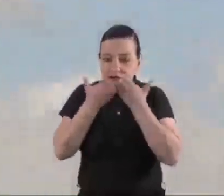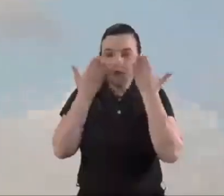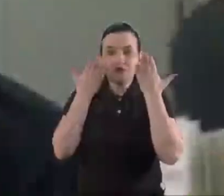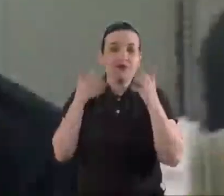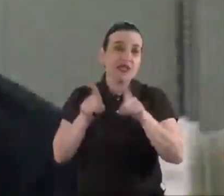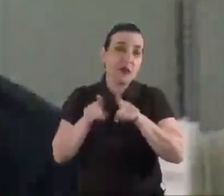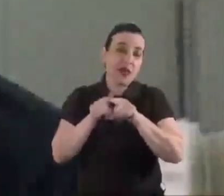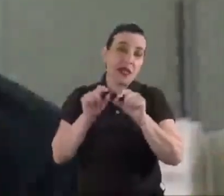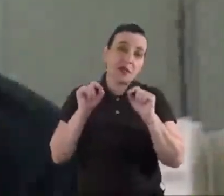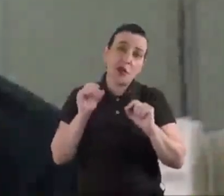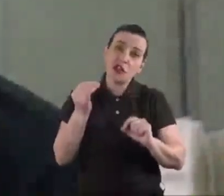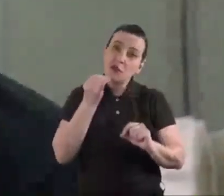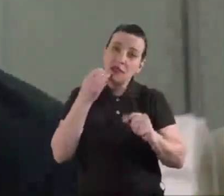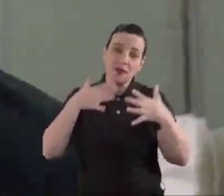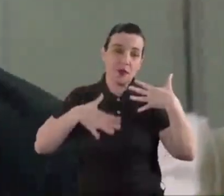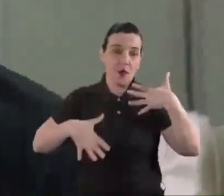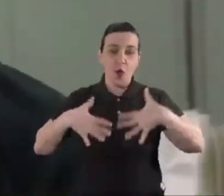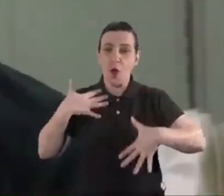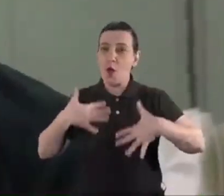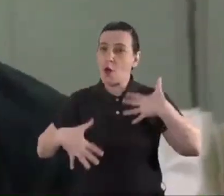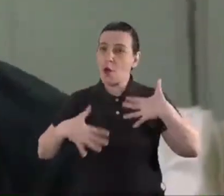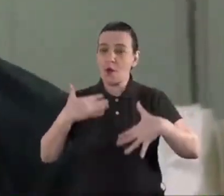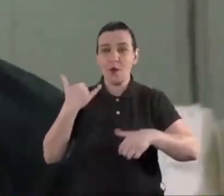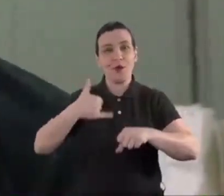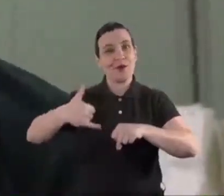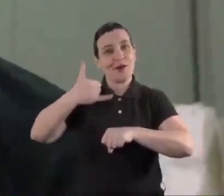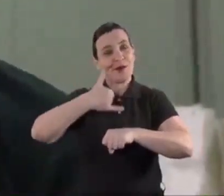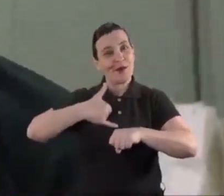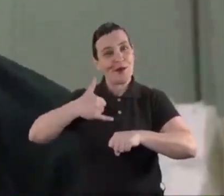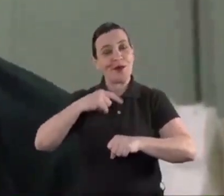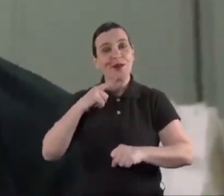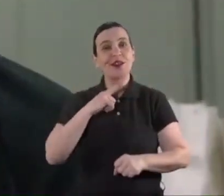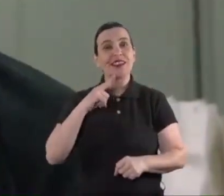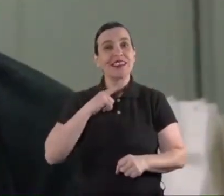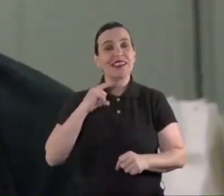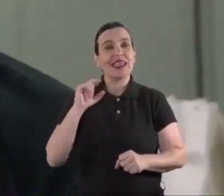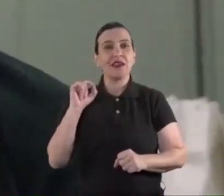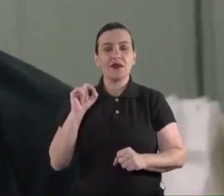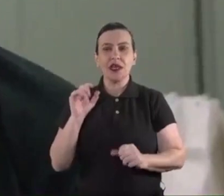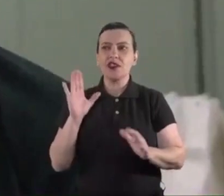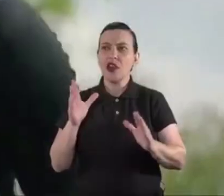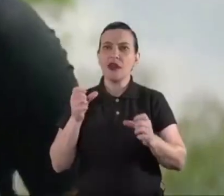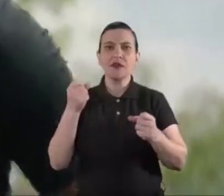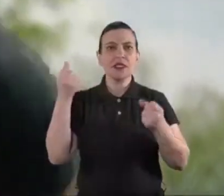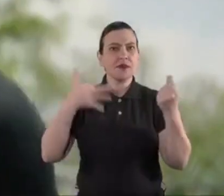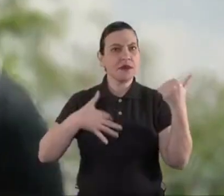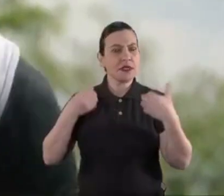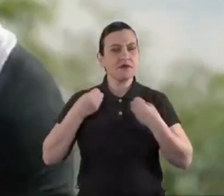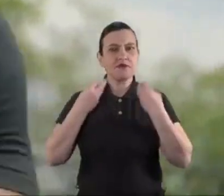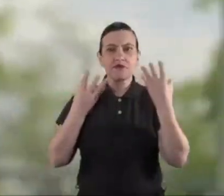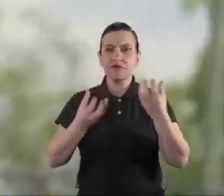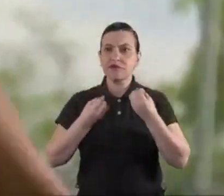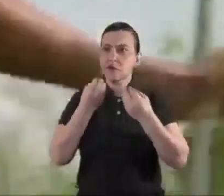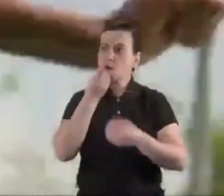ou passando no corpo esse óleo, e eles têm relatado um resultado muito bom, né? Então eles se sentem